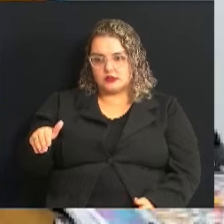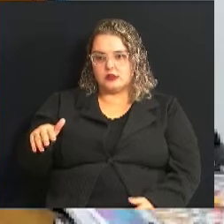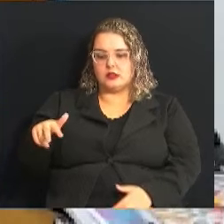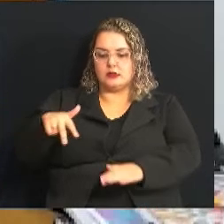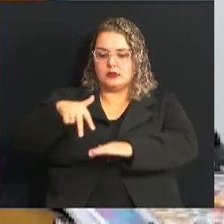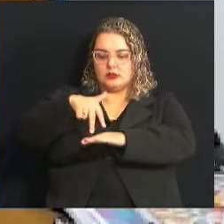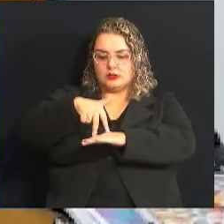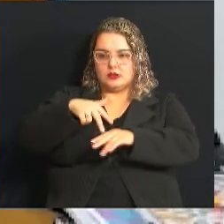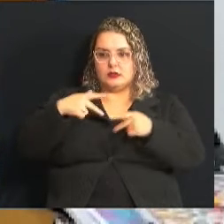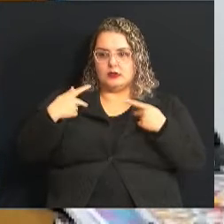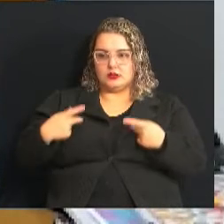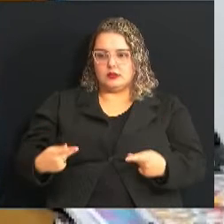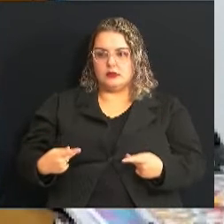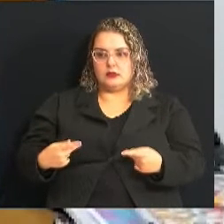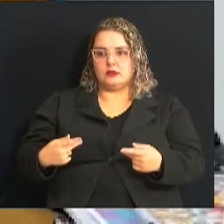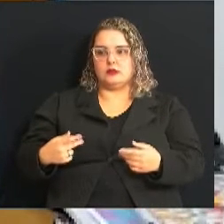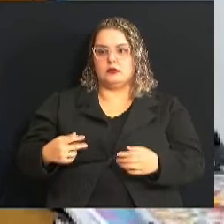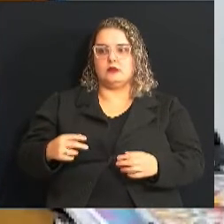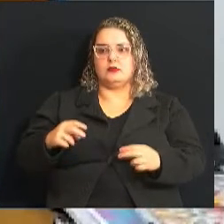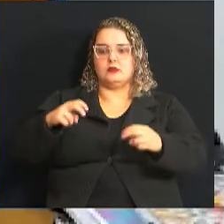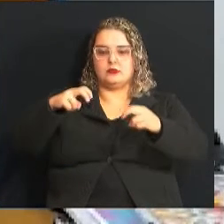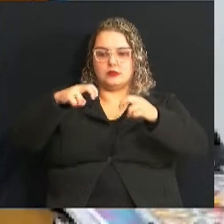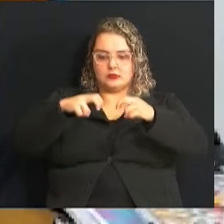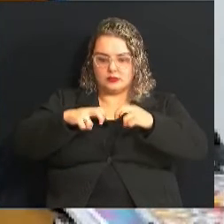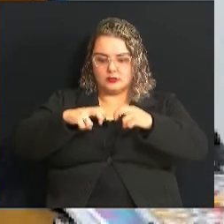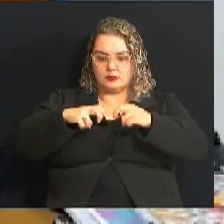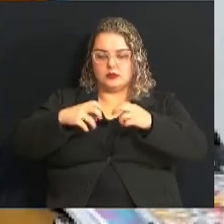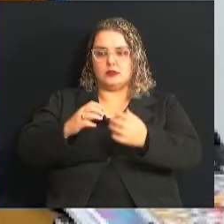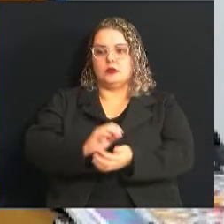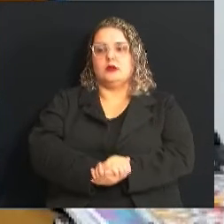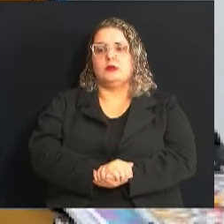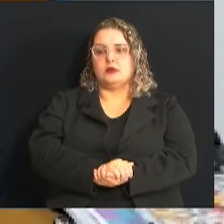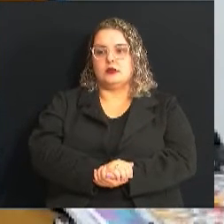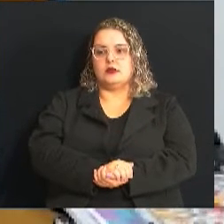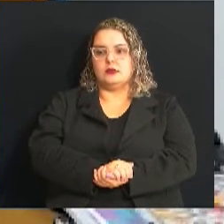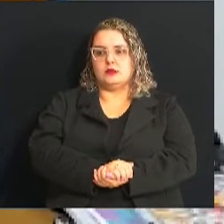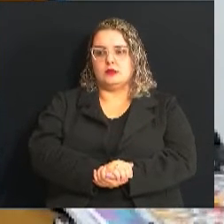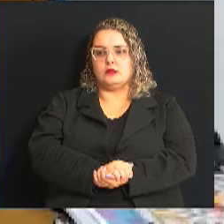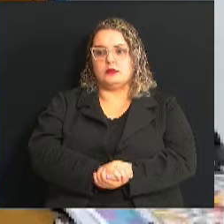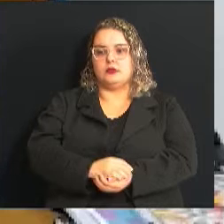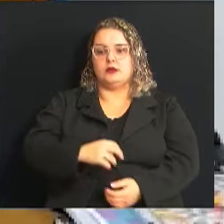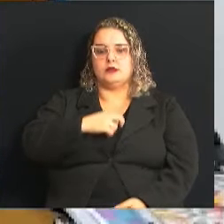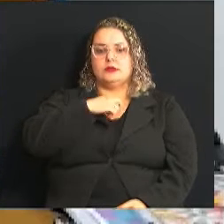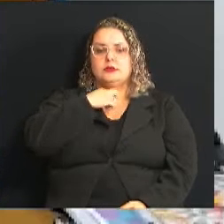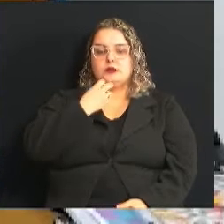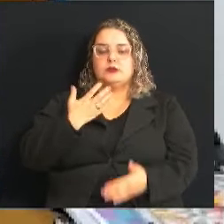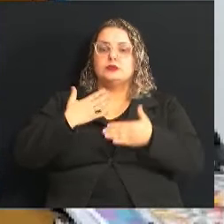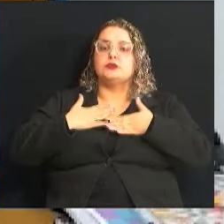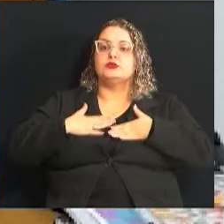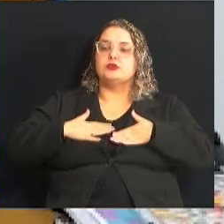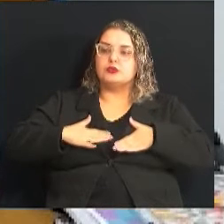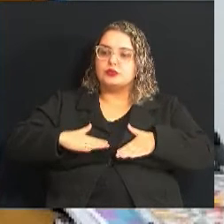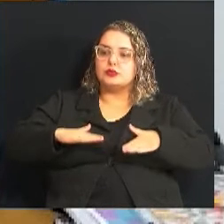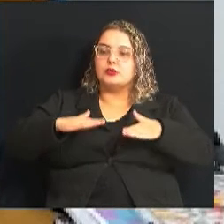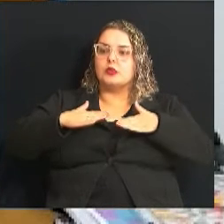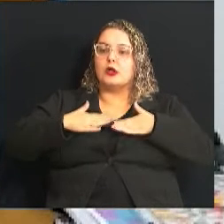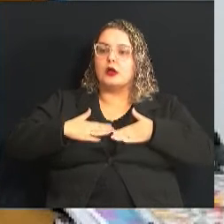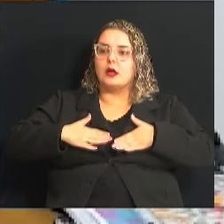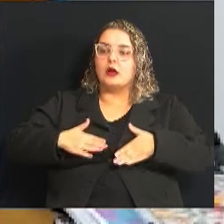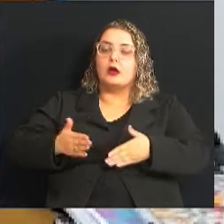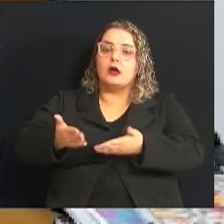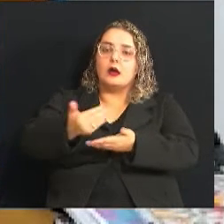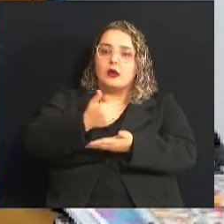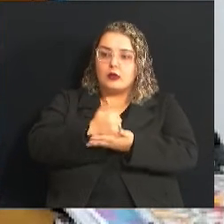posicionar, se abaixar, ficar na altura da criança, né, usar um tom de voz adequado, suave, acolhedor,